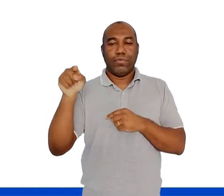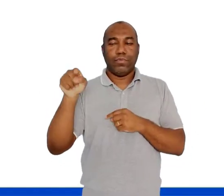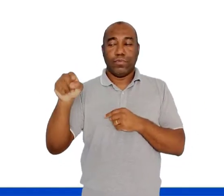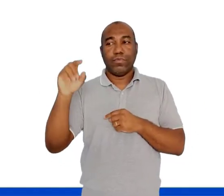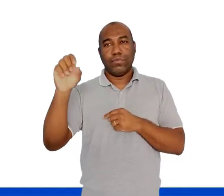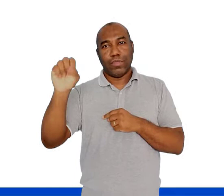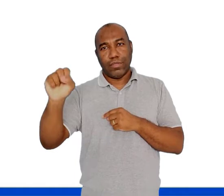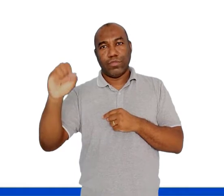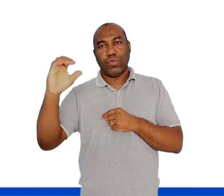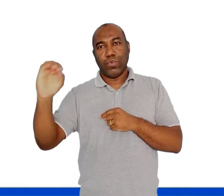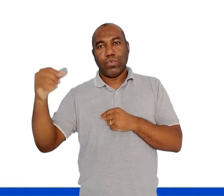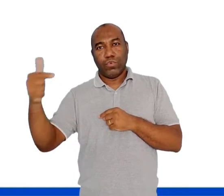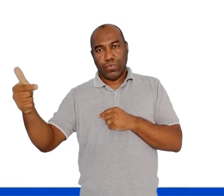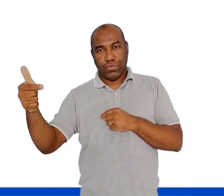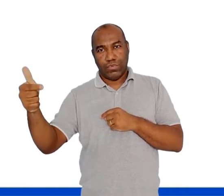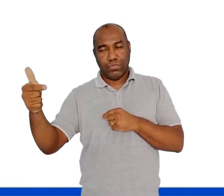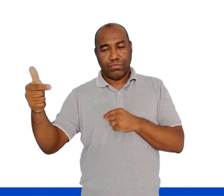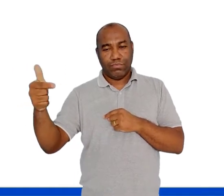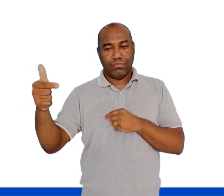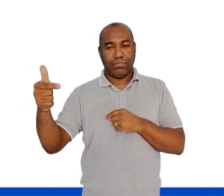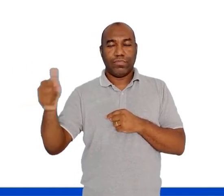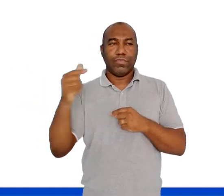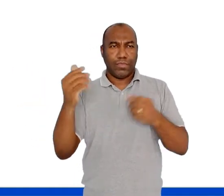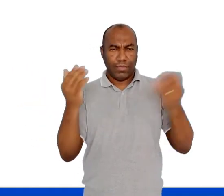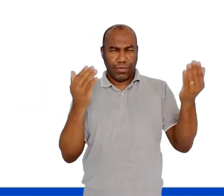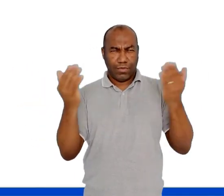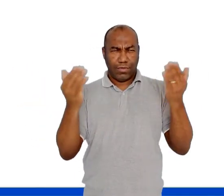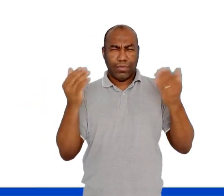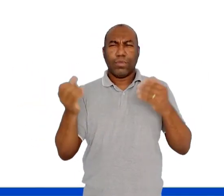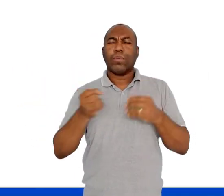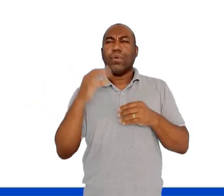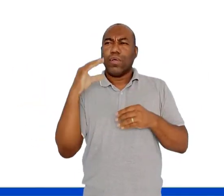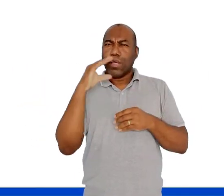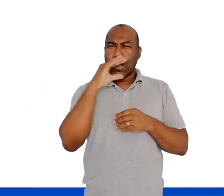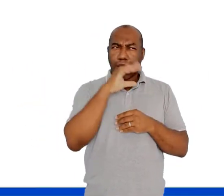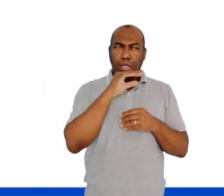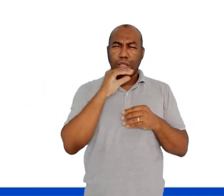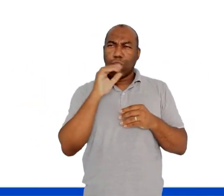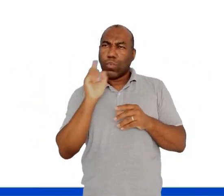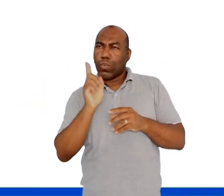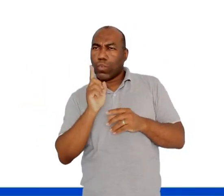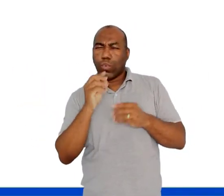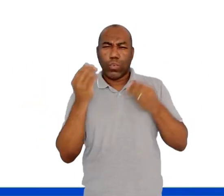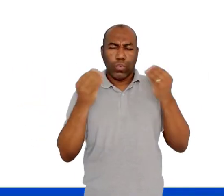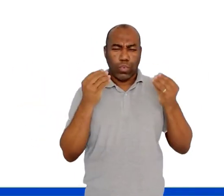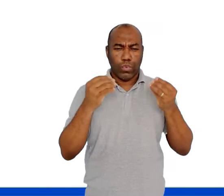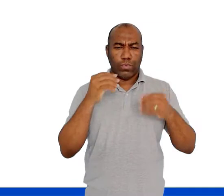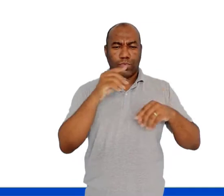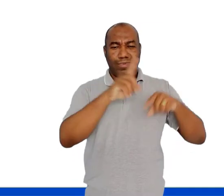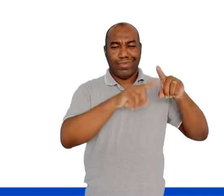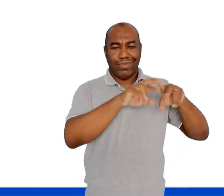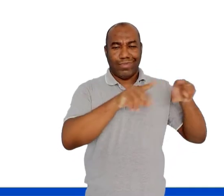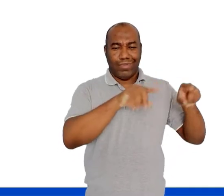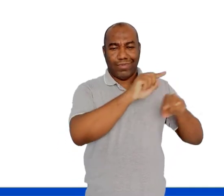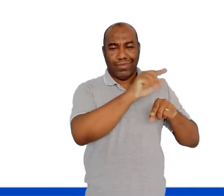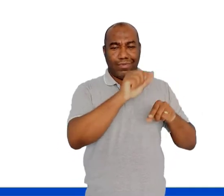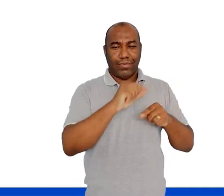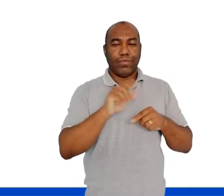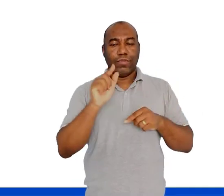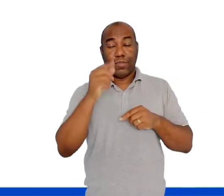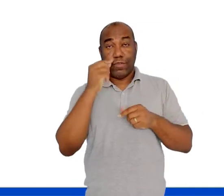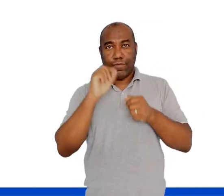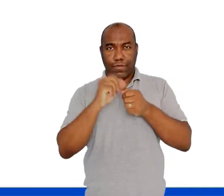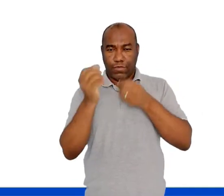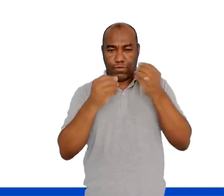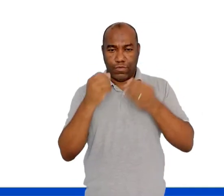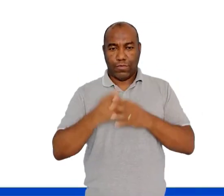eu sei já os valores de calor de cada uma das espécies. Como que eu vou fazer esse cálculo? Então, eu vou fazer esse cálculo da seguinte maneira. Não é produto